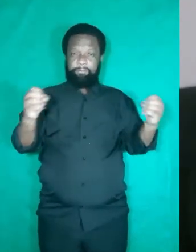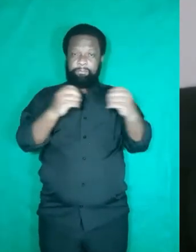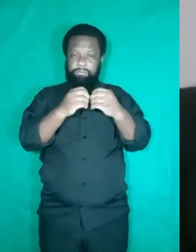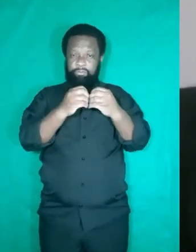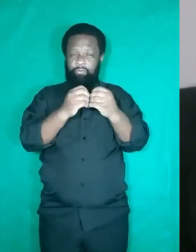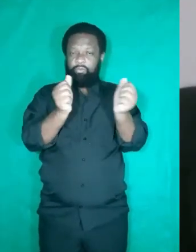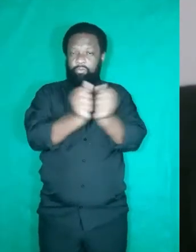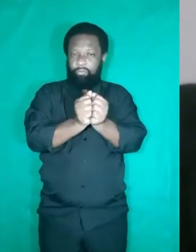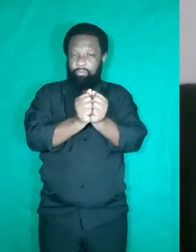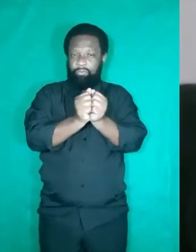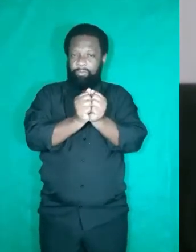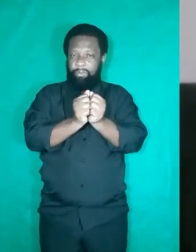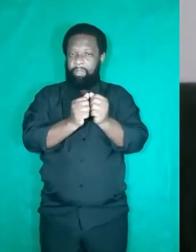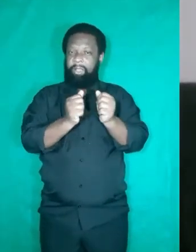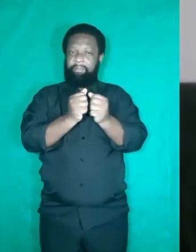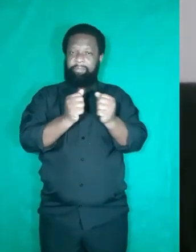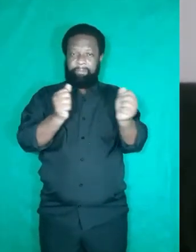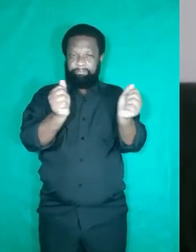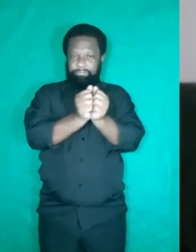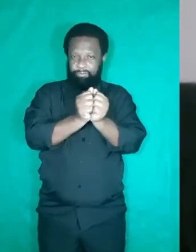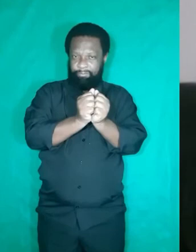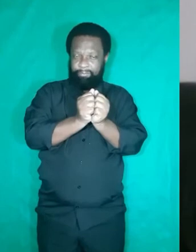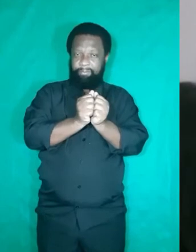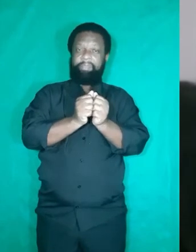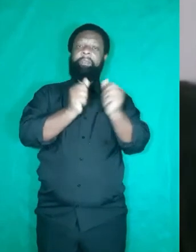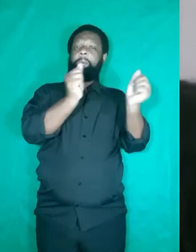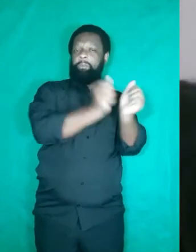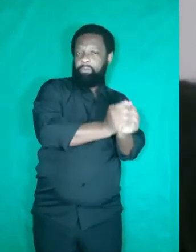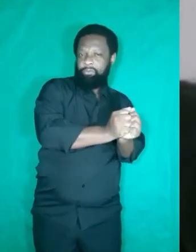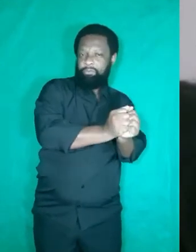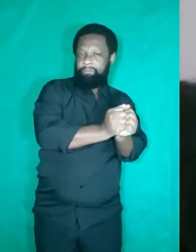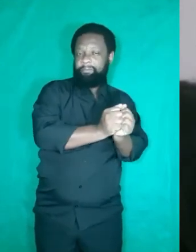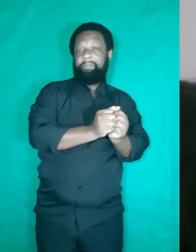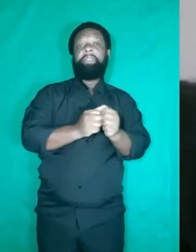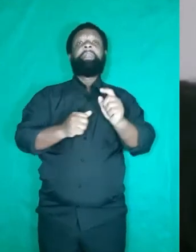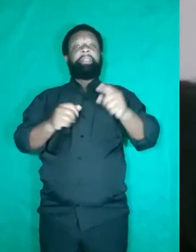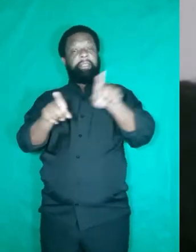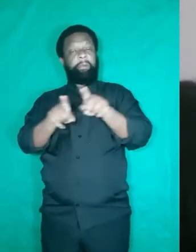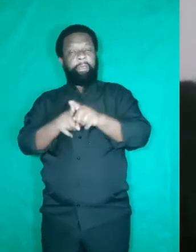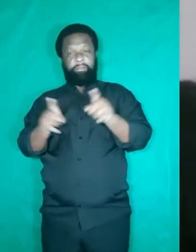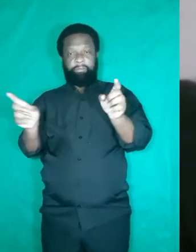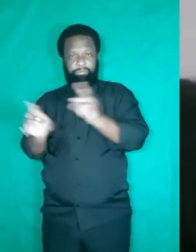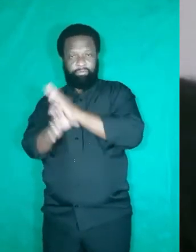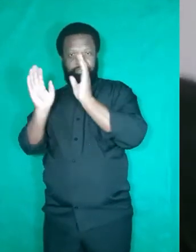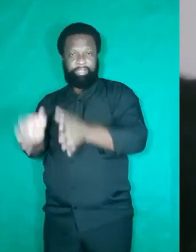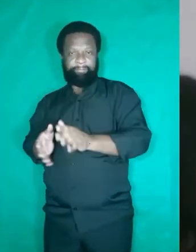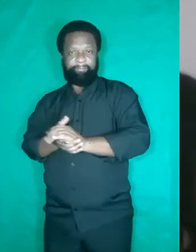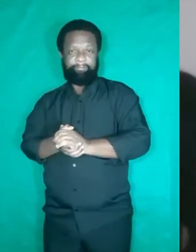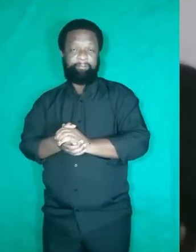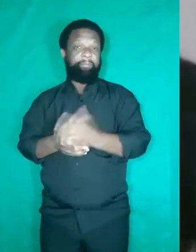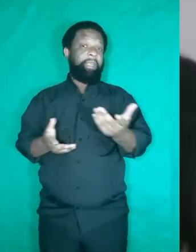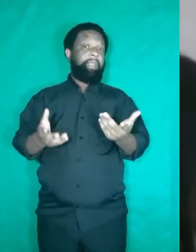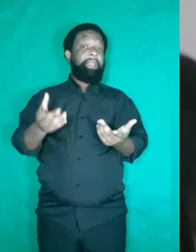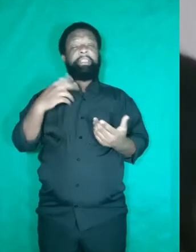ficar um parzinho aqui. Esses 2 aqui para ficar um par. E aqui já ficou direitinho.